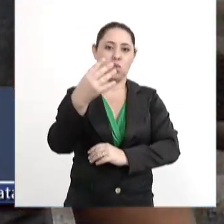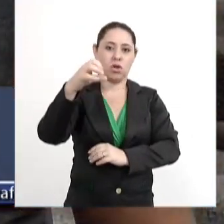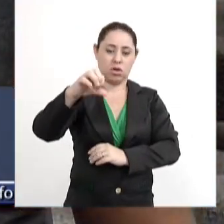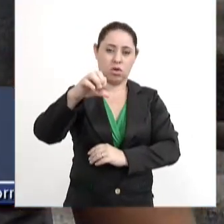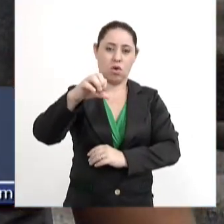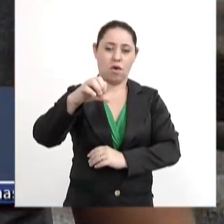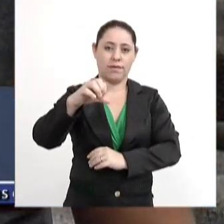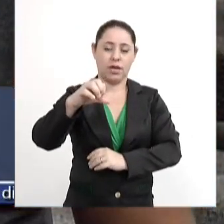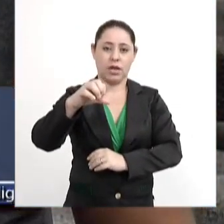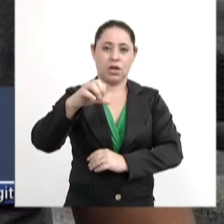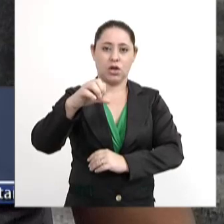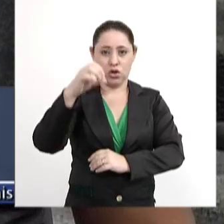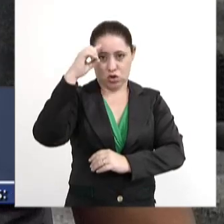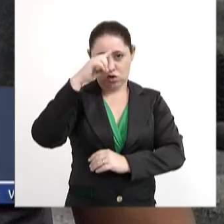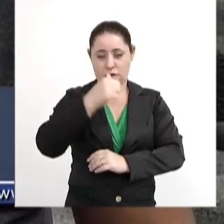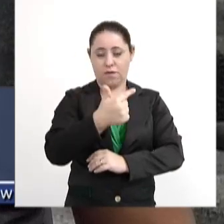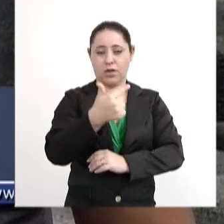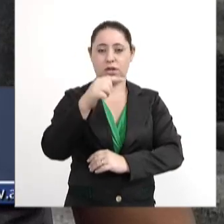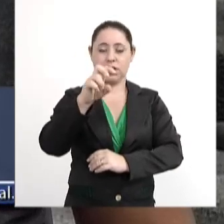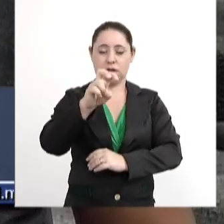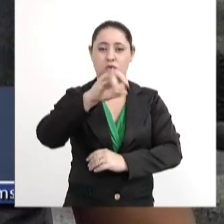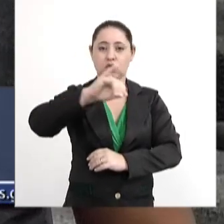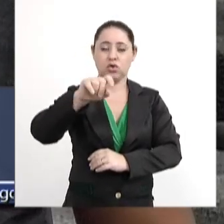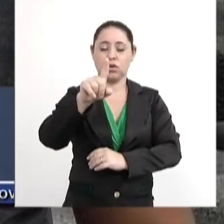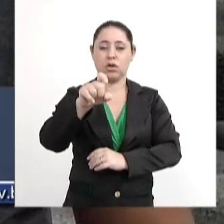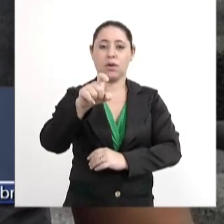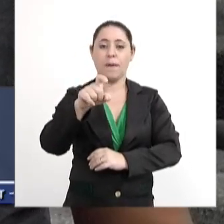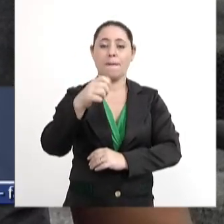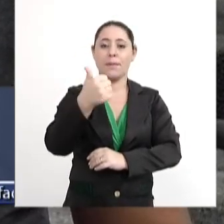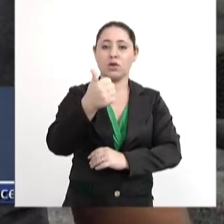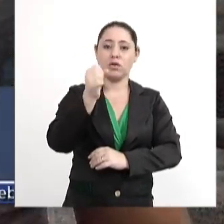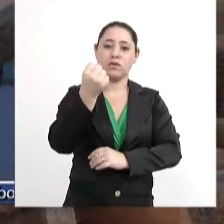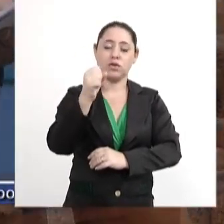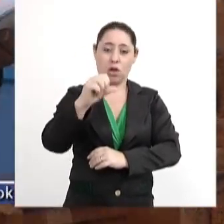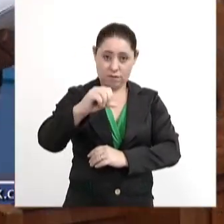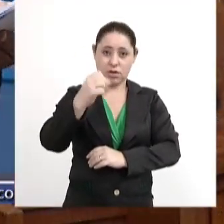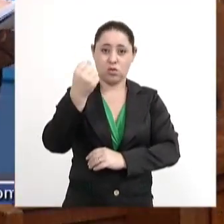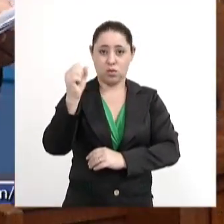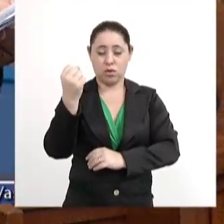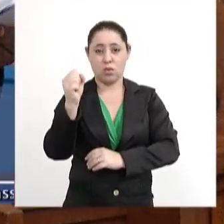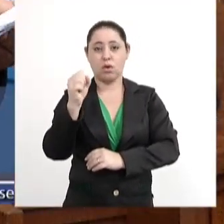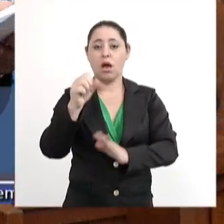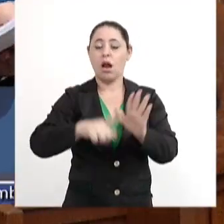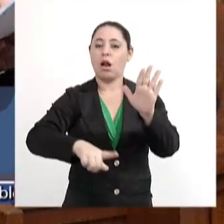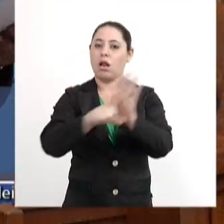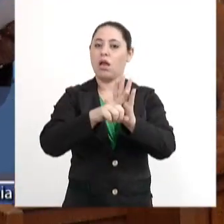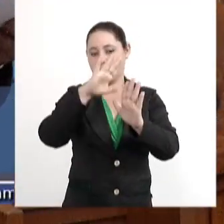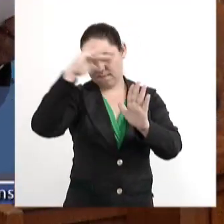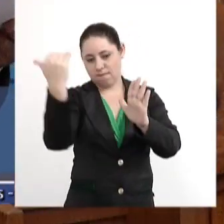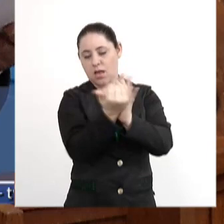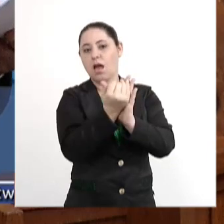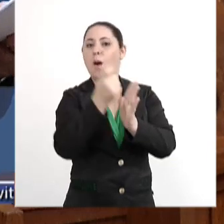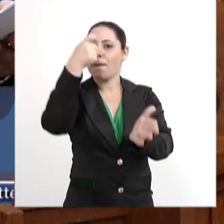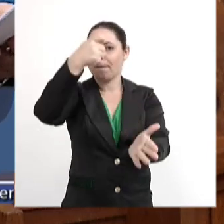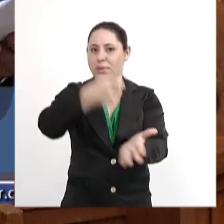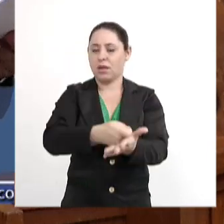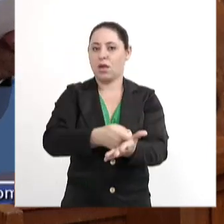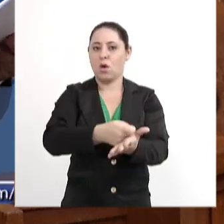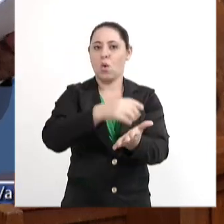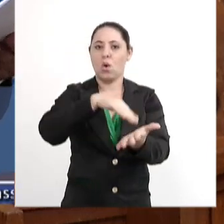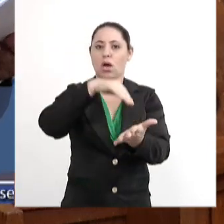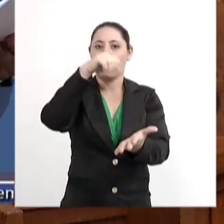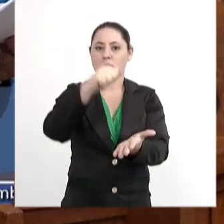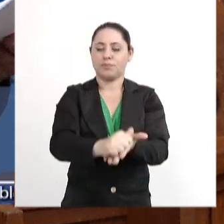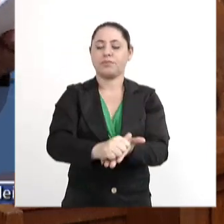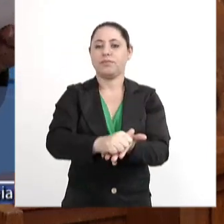7.649, de 25 de janeiro de 1988, que é a lei que estabelece a obrigatoriedade do cadastramento